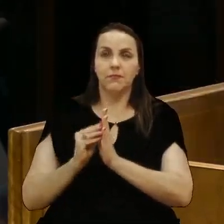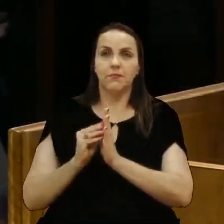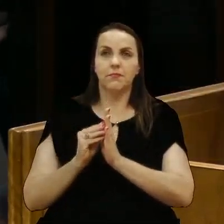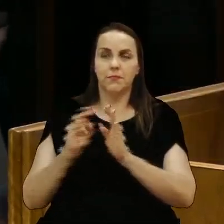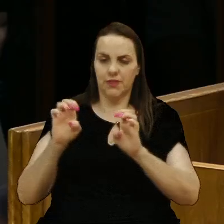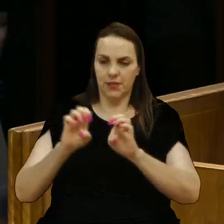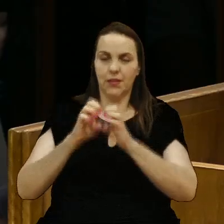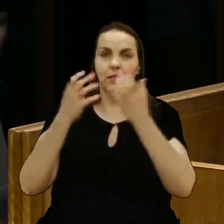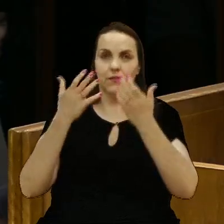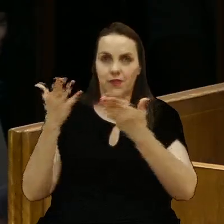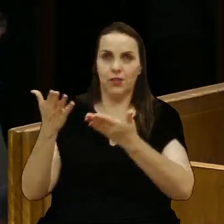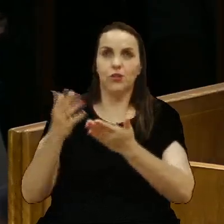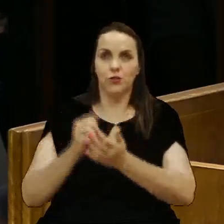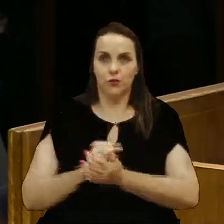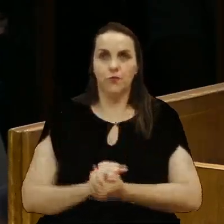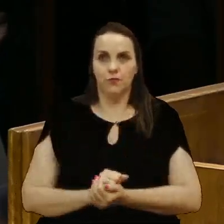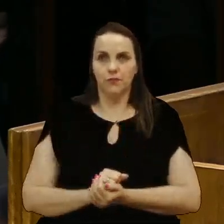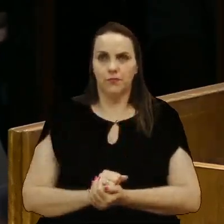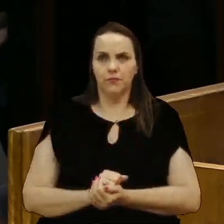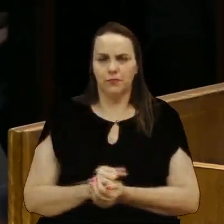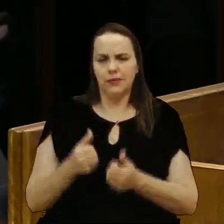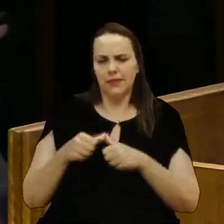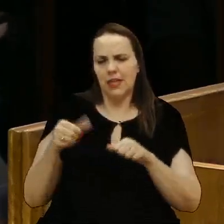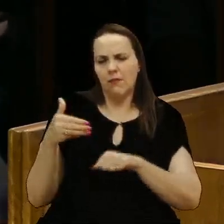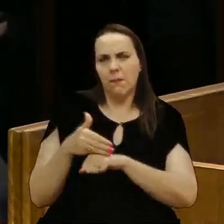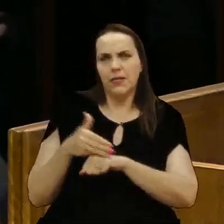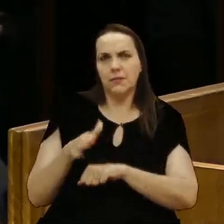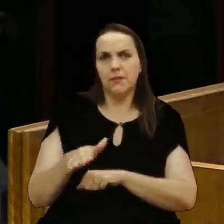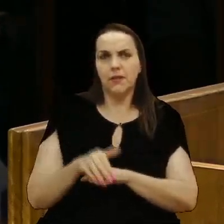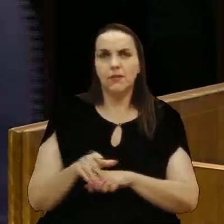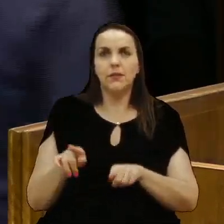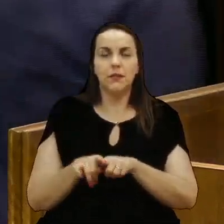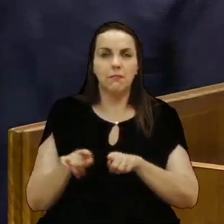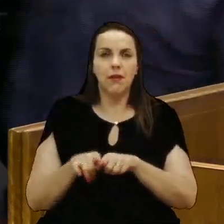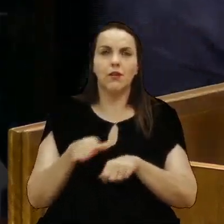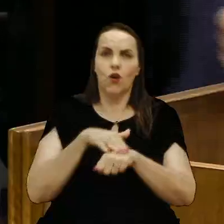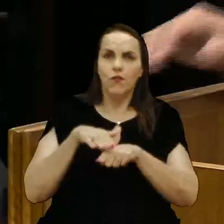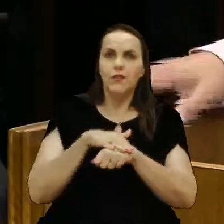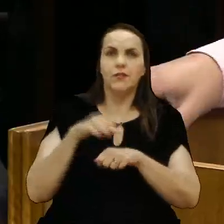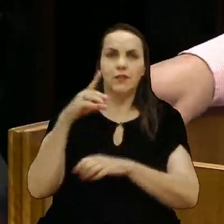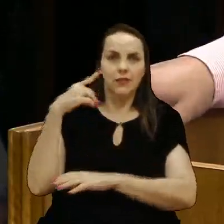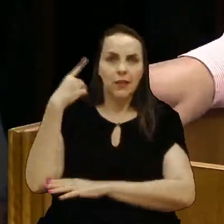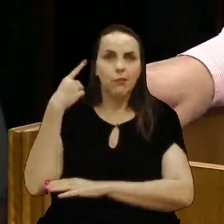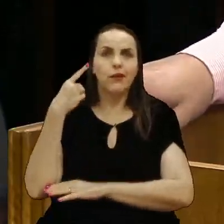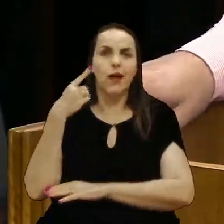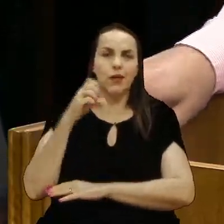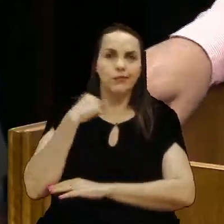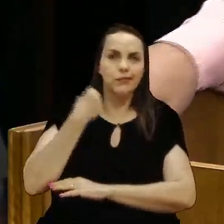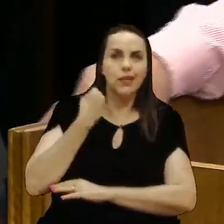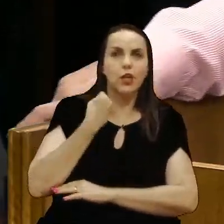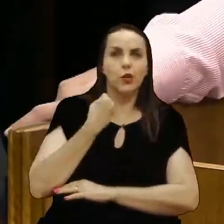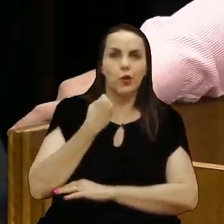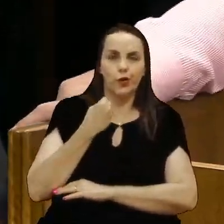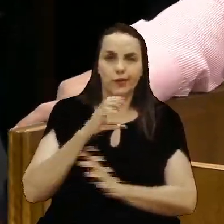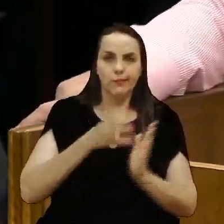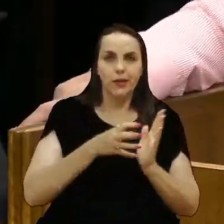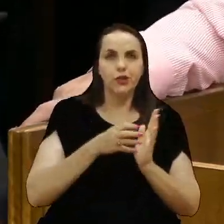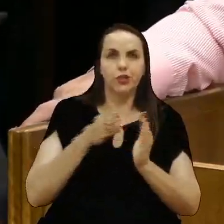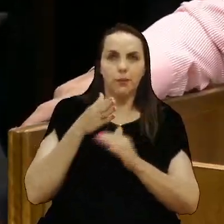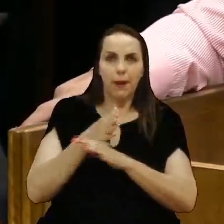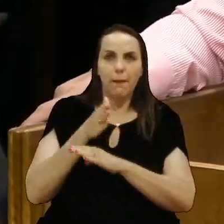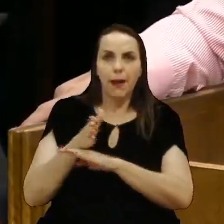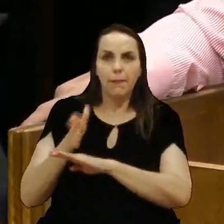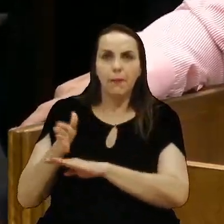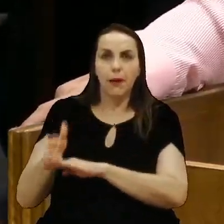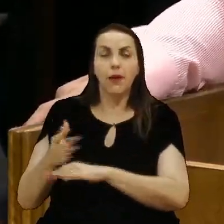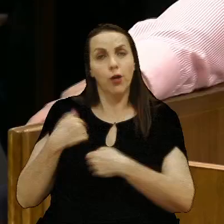evento que estavam participando, estavam falando com seus deputados e seus senadores dos respectivos partidos, que